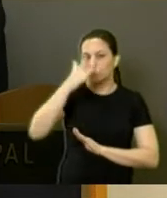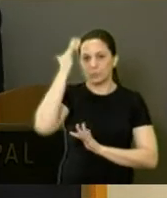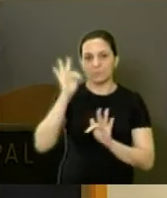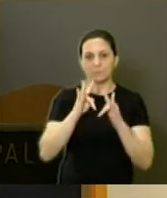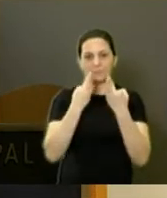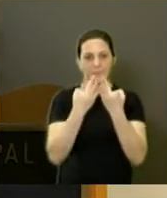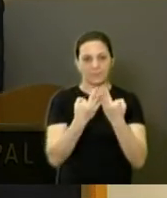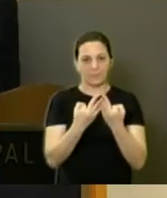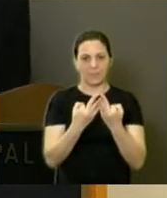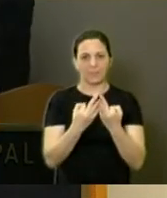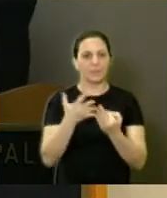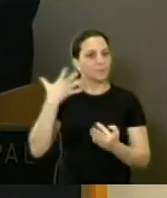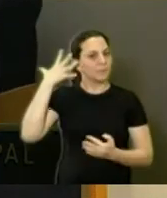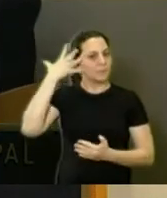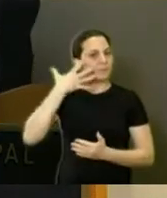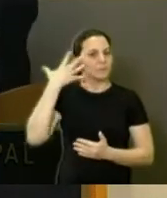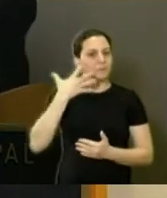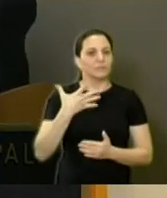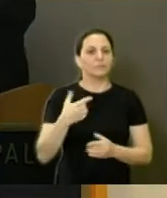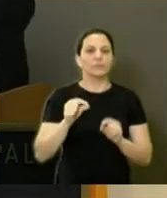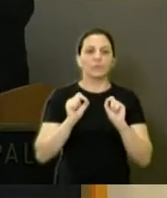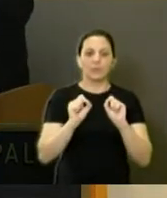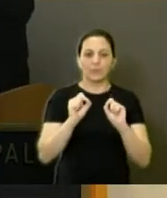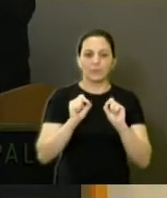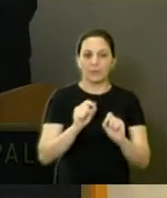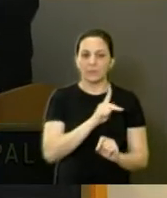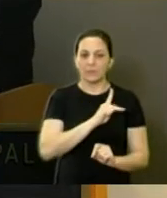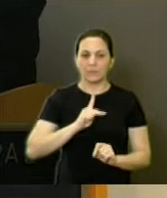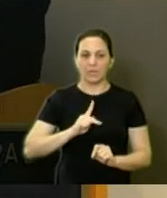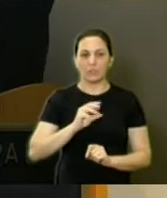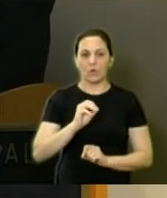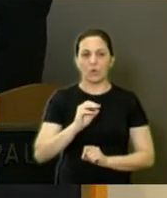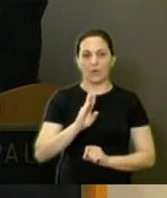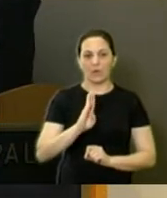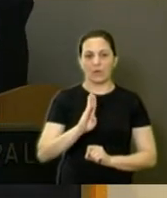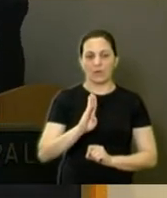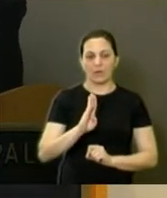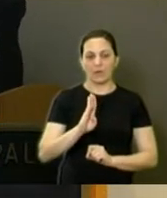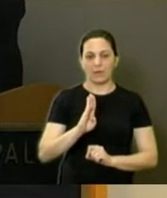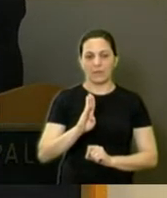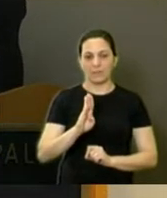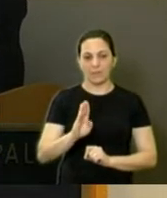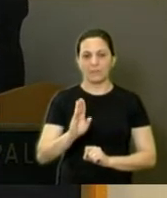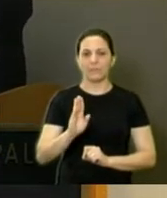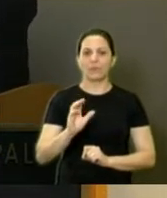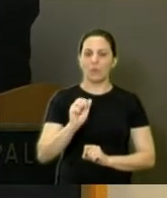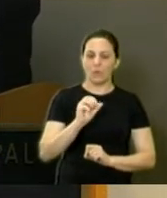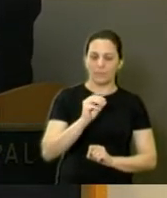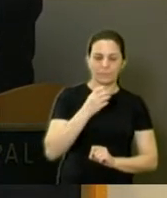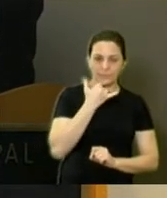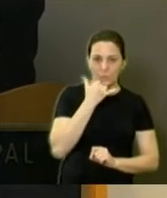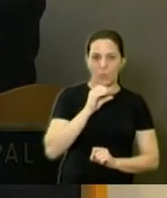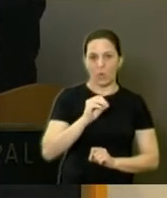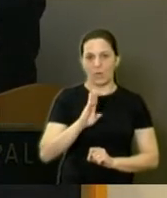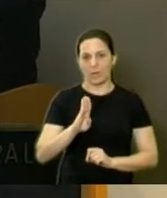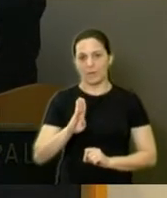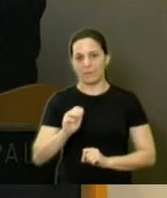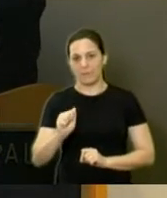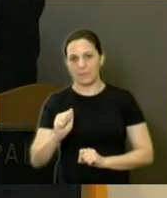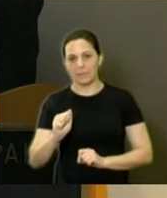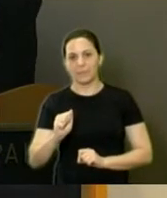palavra, que não só como presidente da OAB, Moacir, mas como um grande amigo e irmão que você